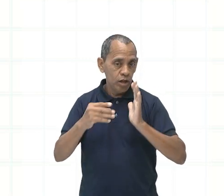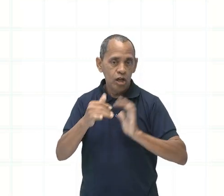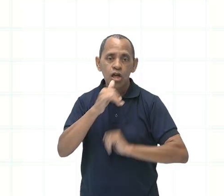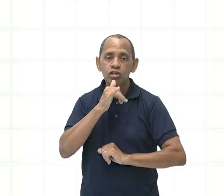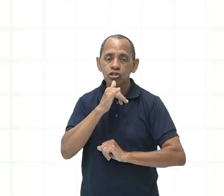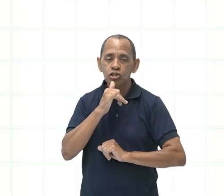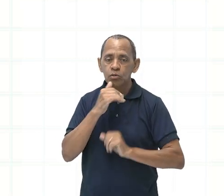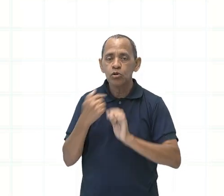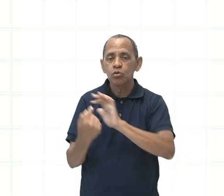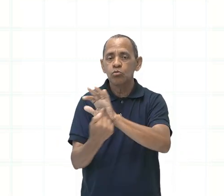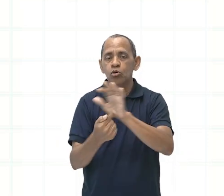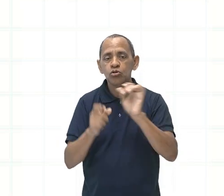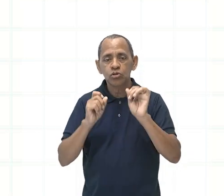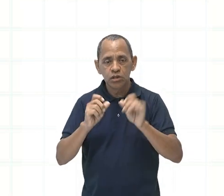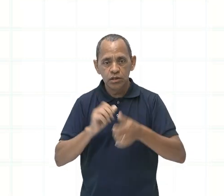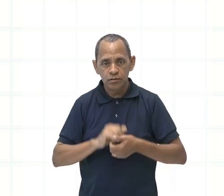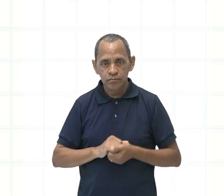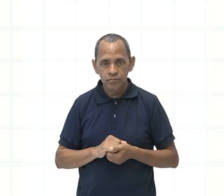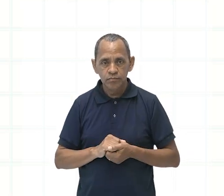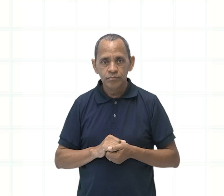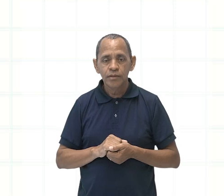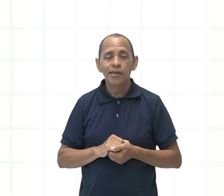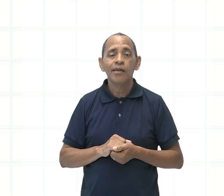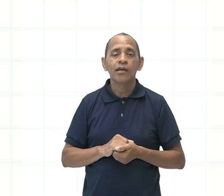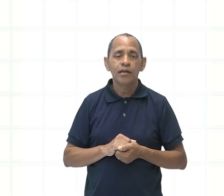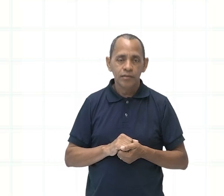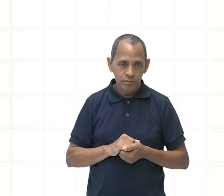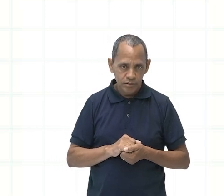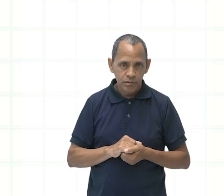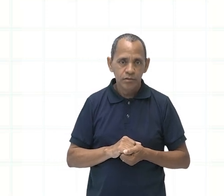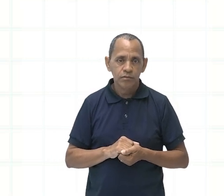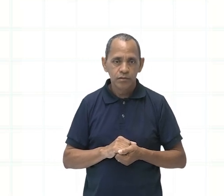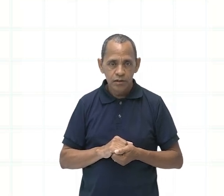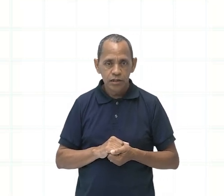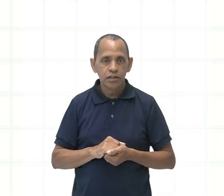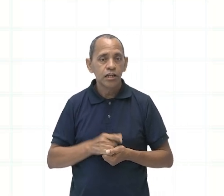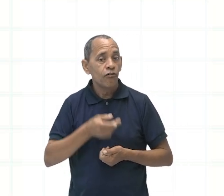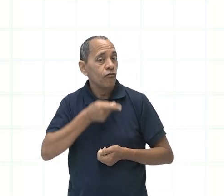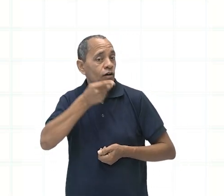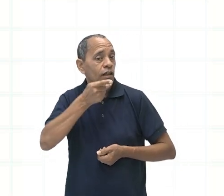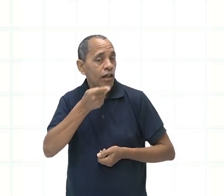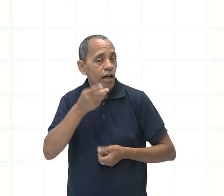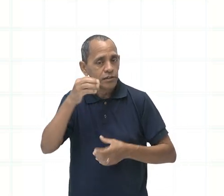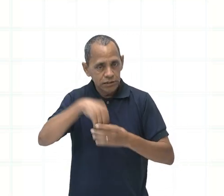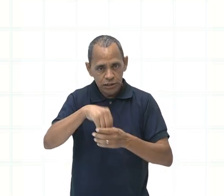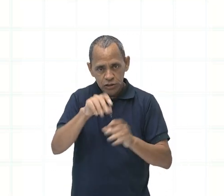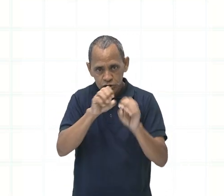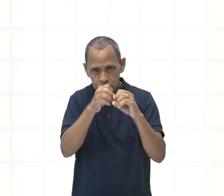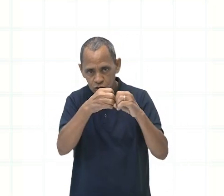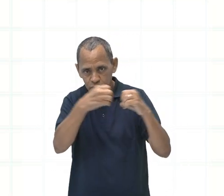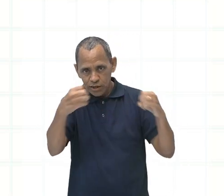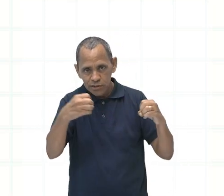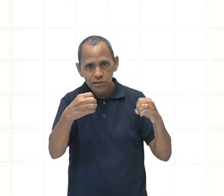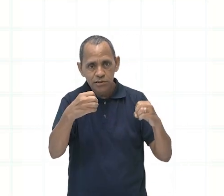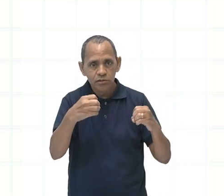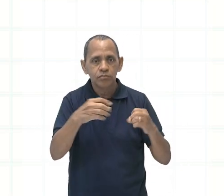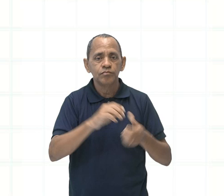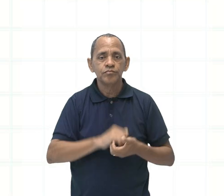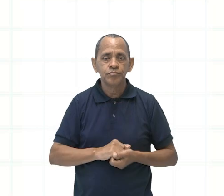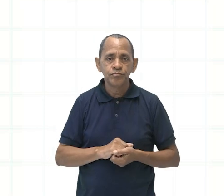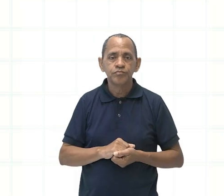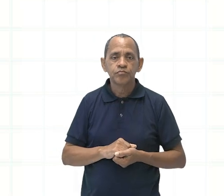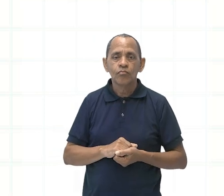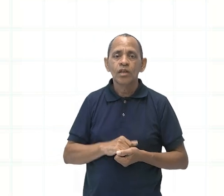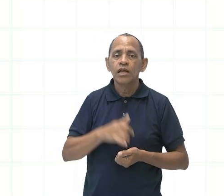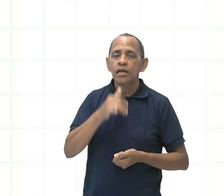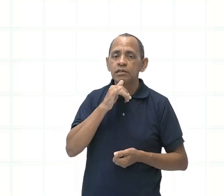conformidade. É o modelo, é o exemplo segundo o qual aquilo que está afirmado na minha oração subordinada acontece,